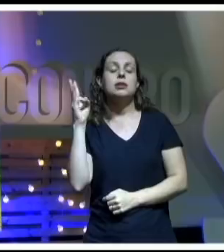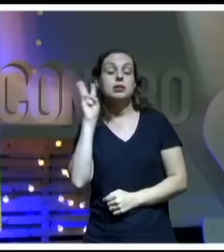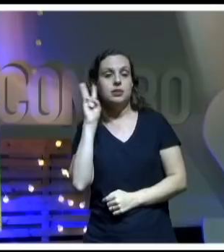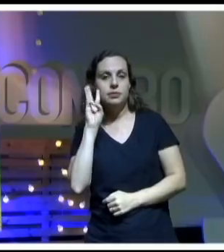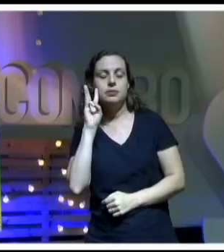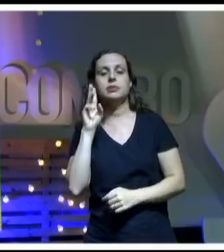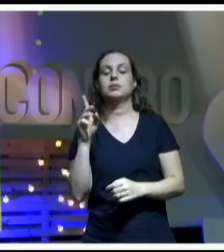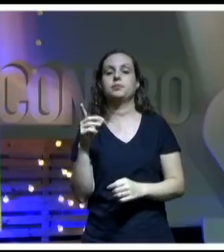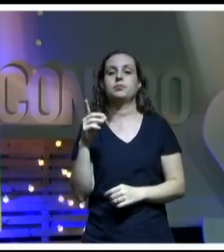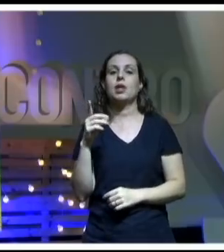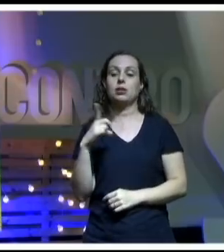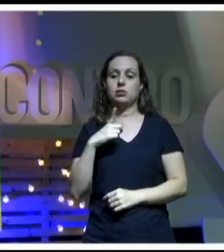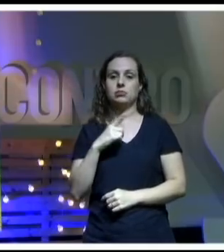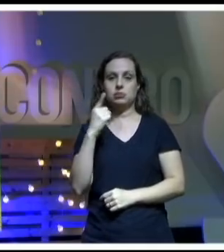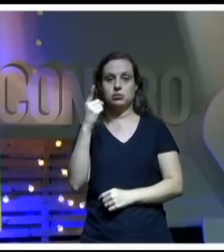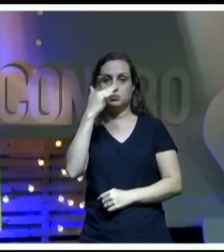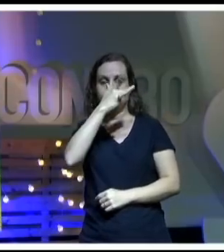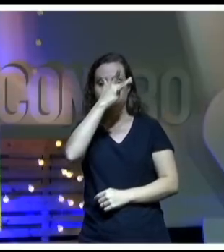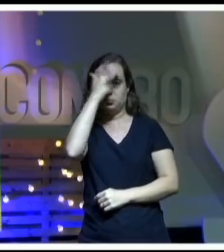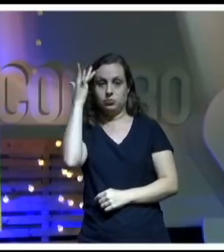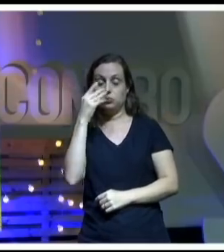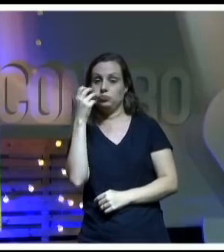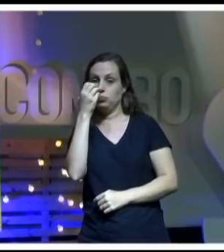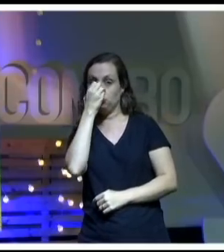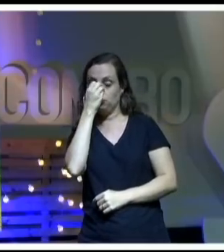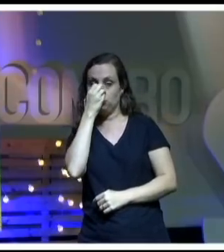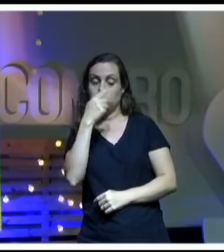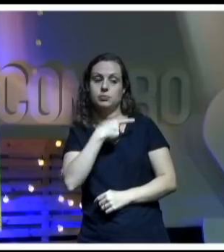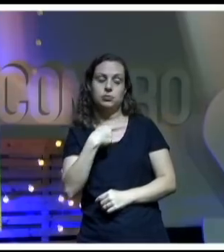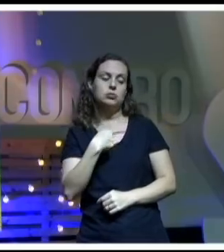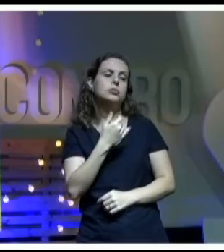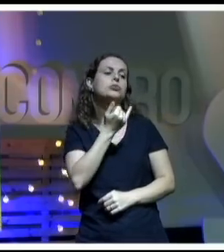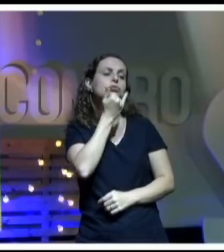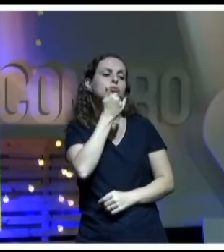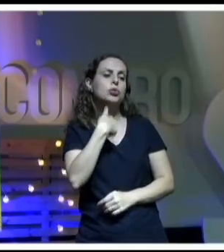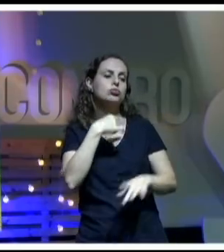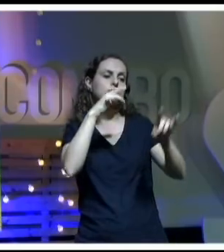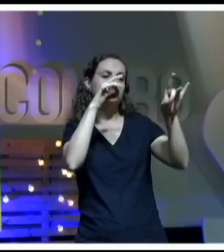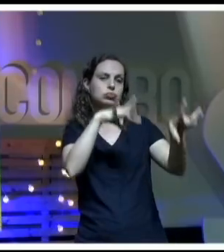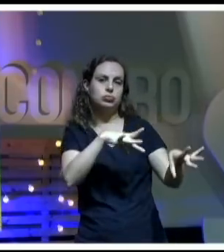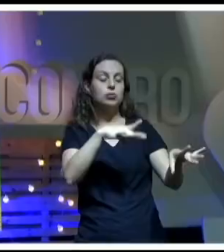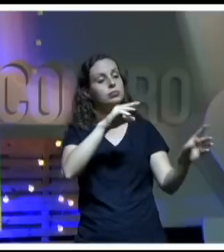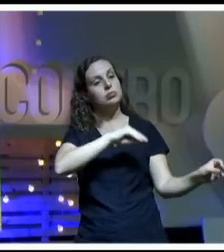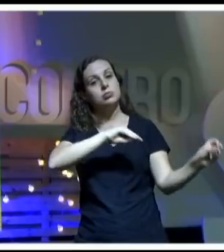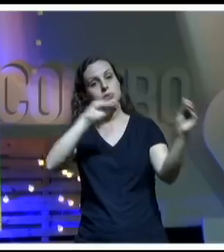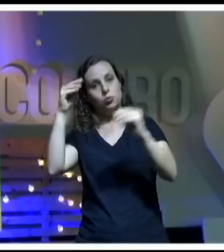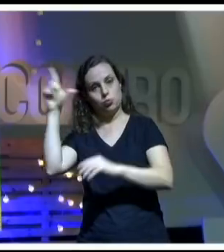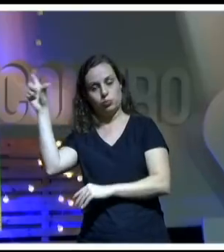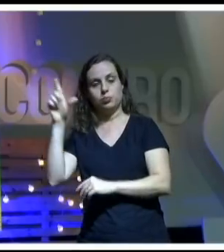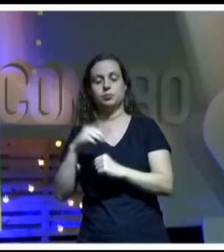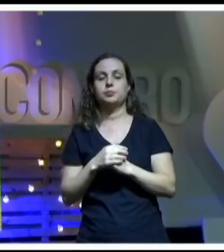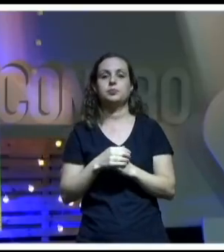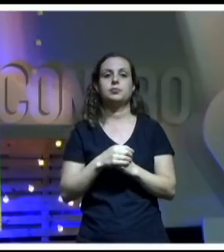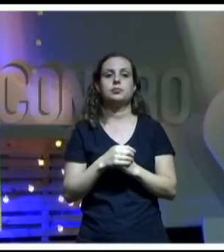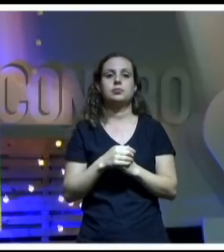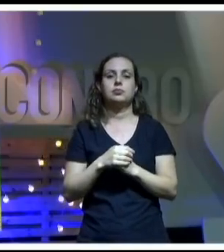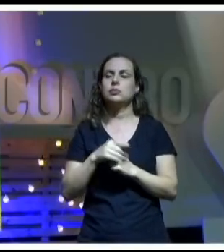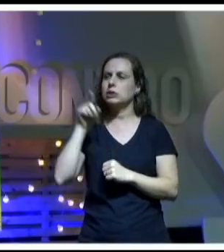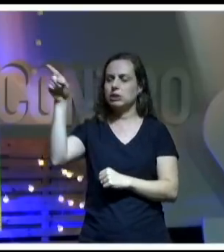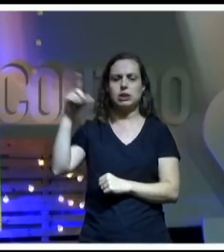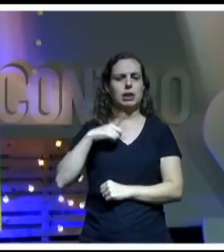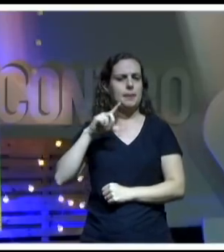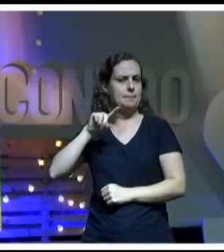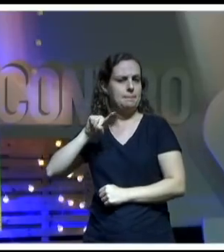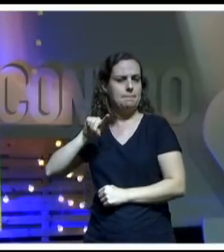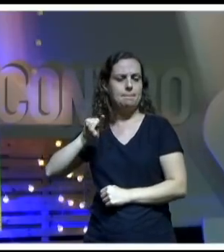um dos membros da companhia de pastores anunciou que estava deixando a sua congregação indo para outra uma igreja de mil membros